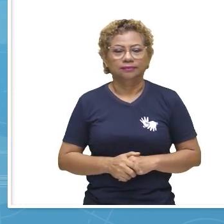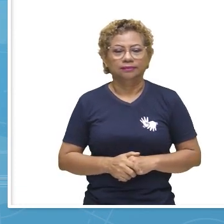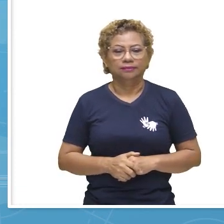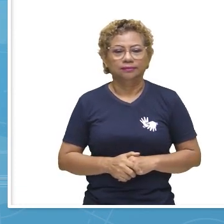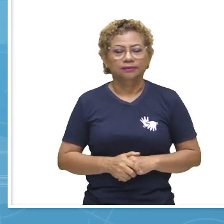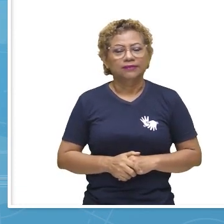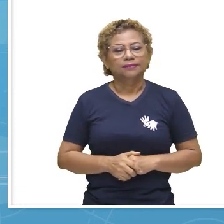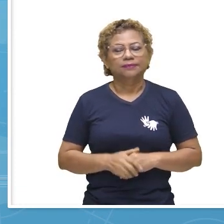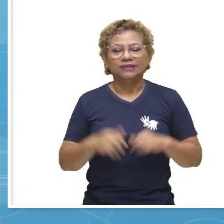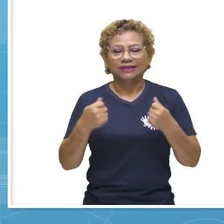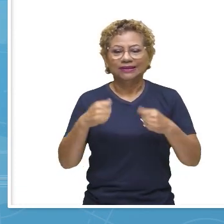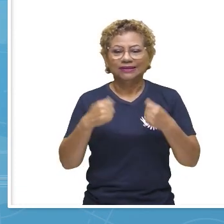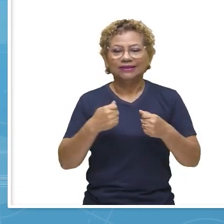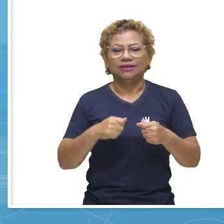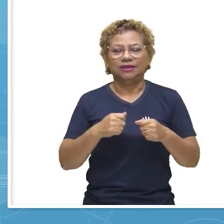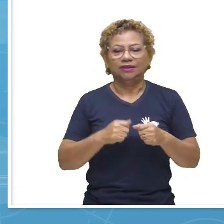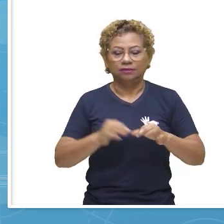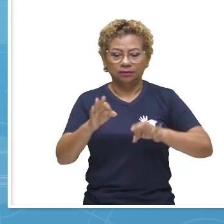seja igual a